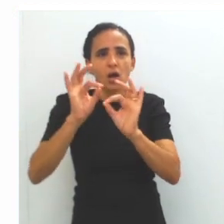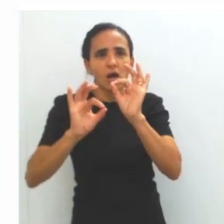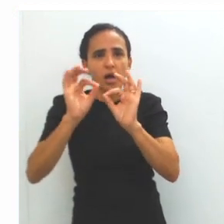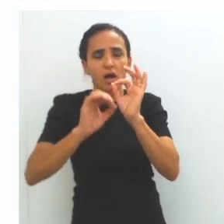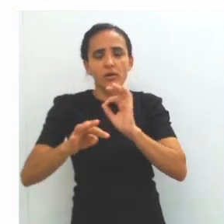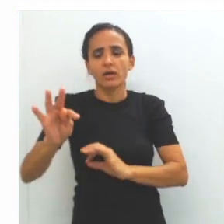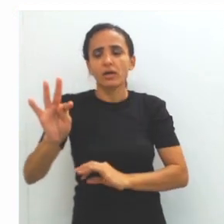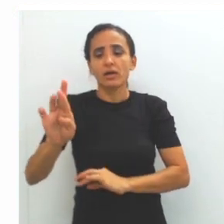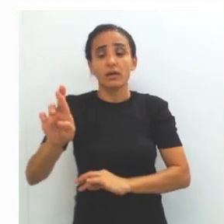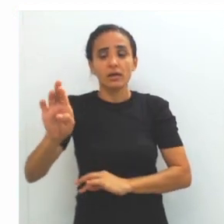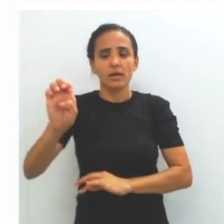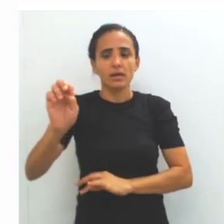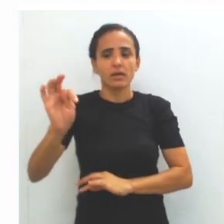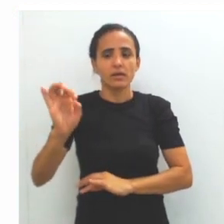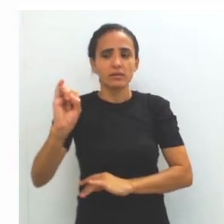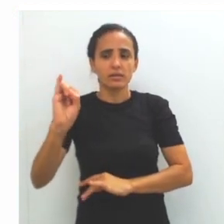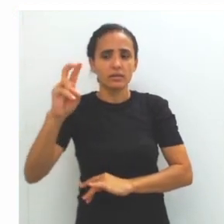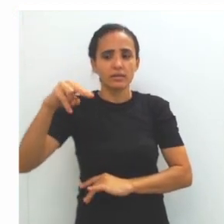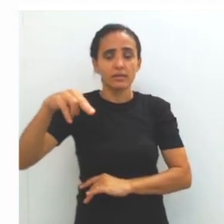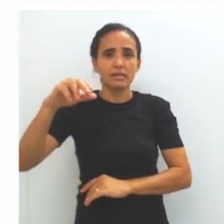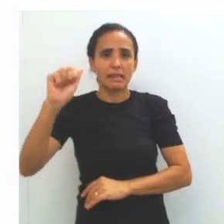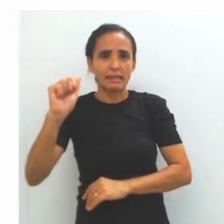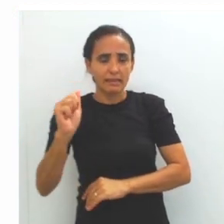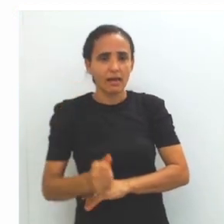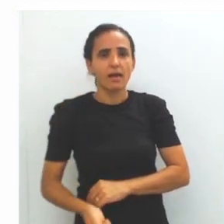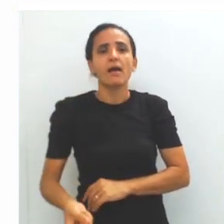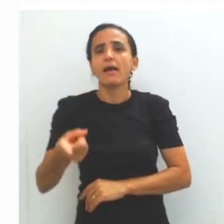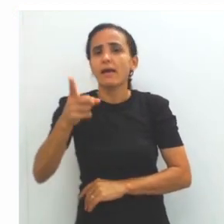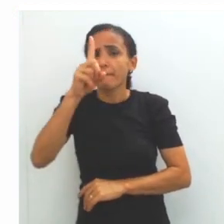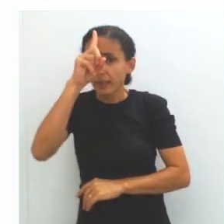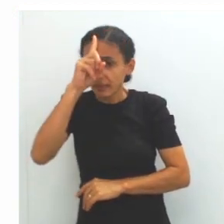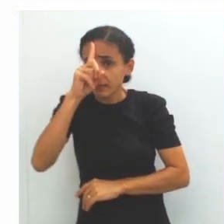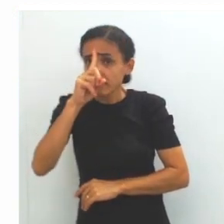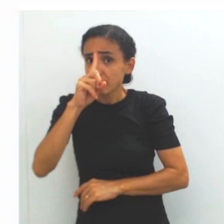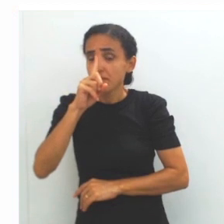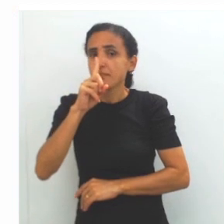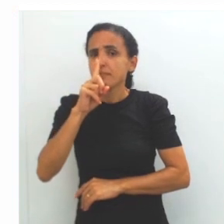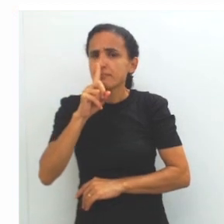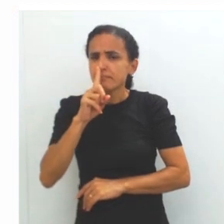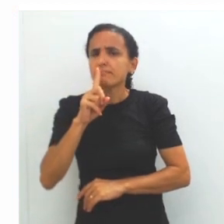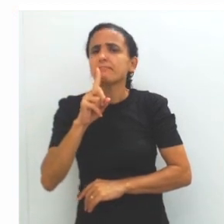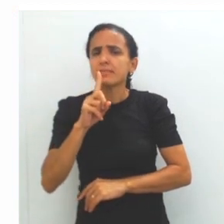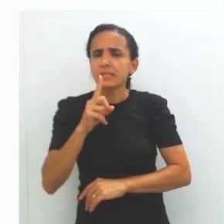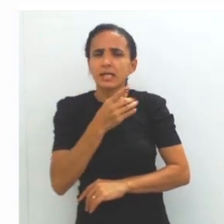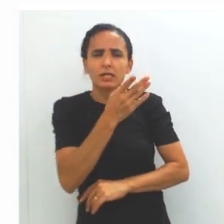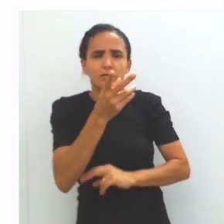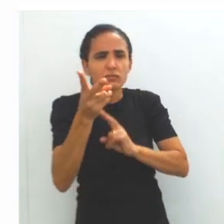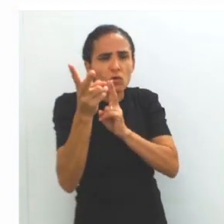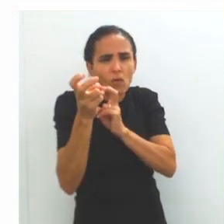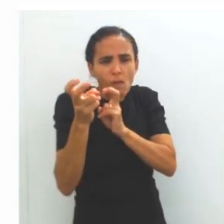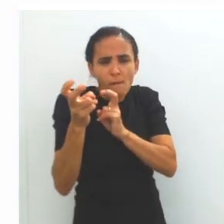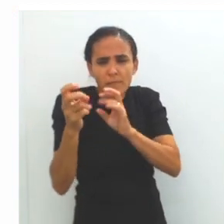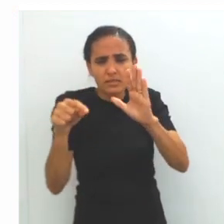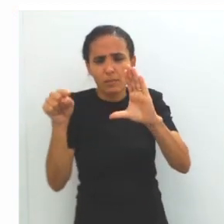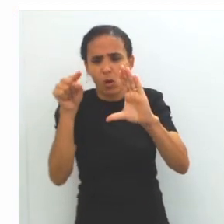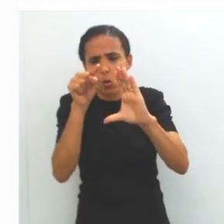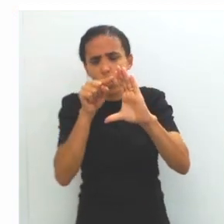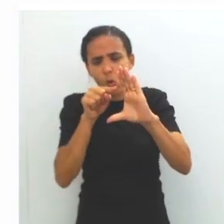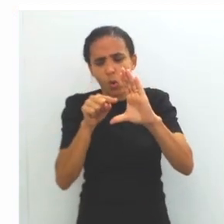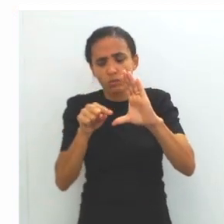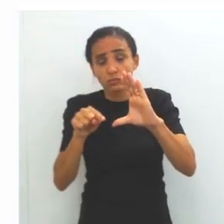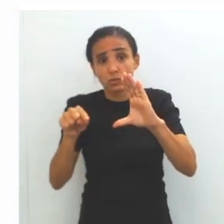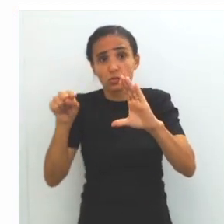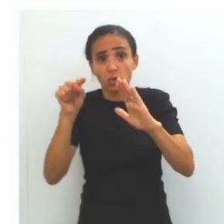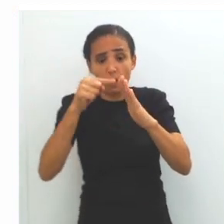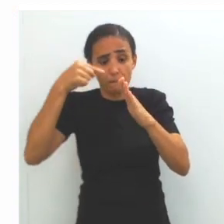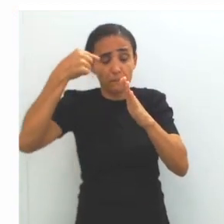essa parte amarela aí que Dantas destacou. Essa membrana amarelinha aí, todinha no fundão